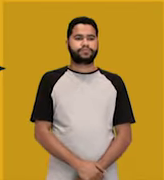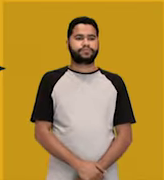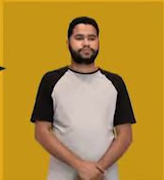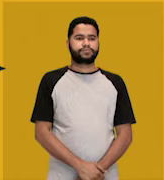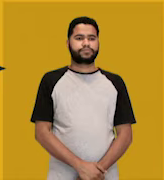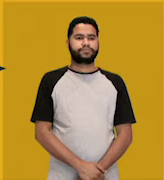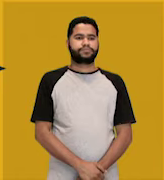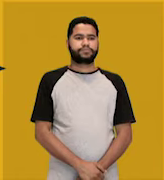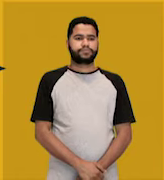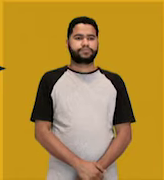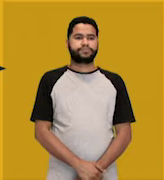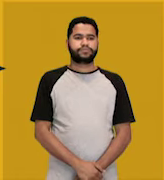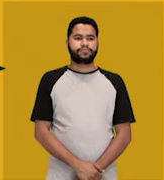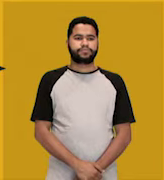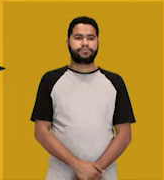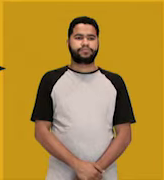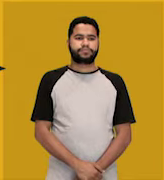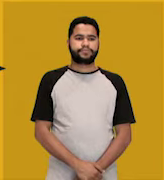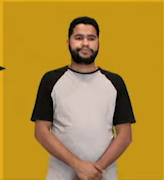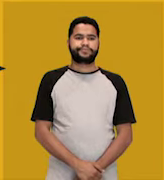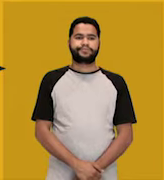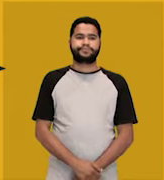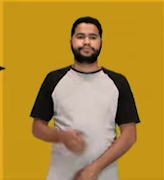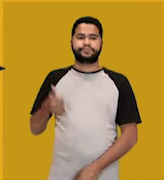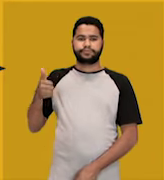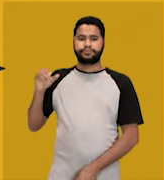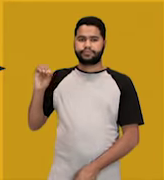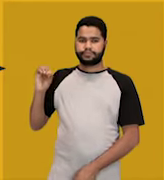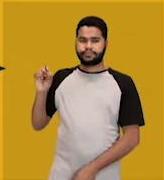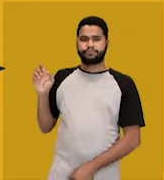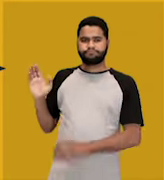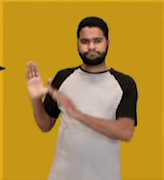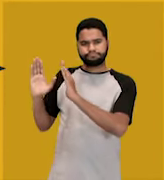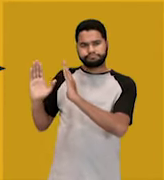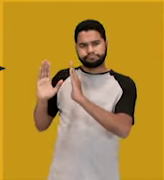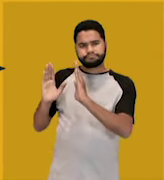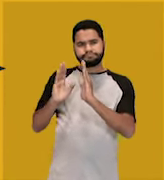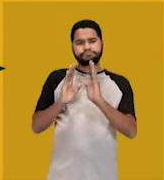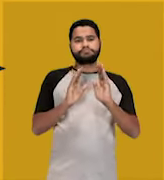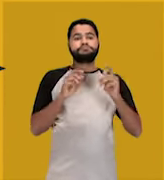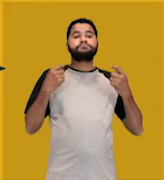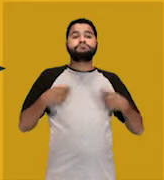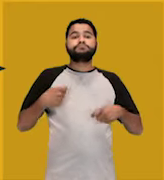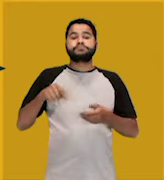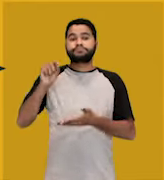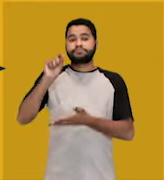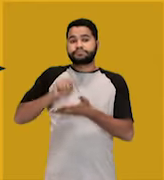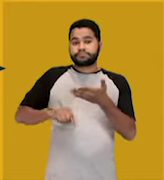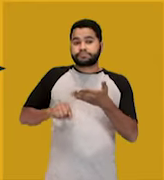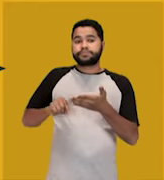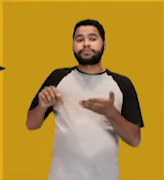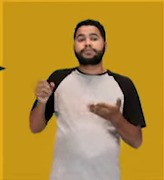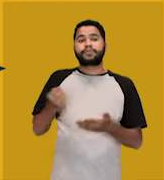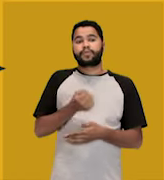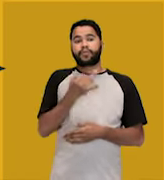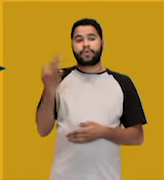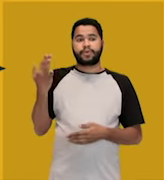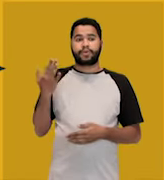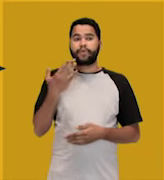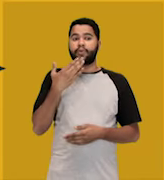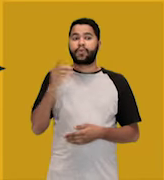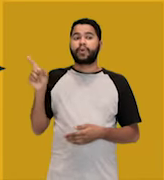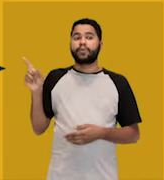5, 6, 7, 8, 9 e 10. Não é isso? O que você precisa marcar? Essa quantidade aqui, ó. Que